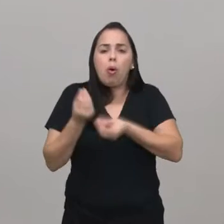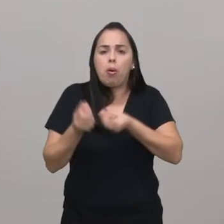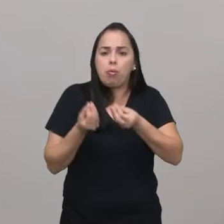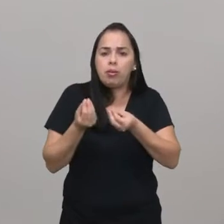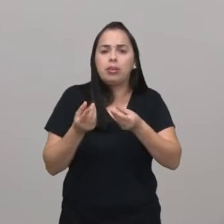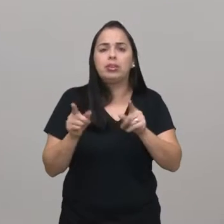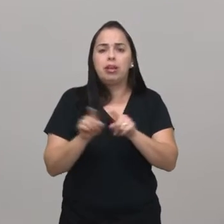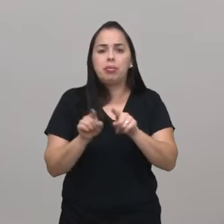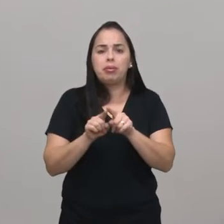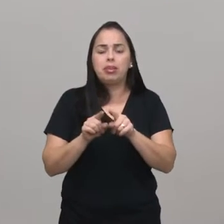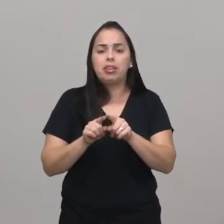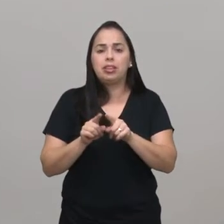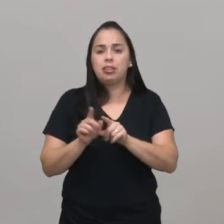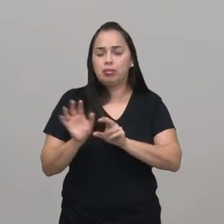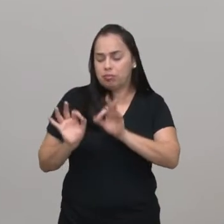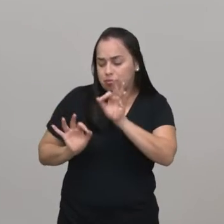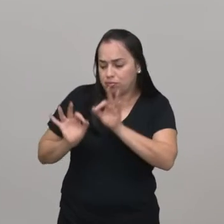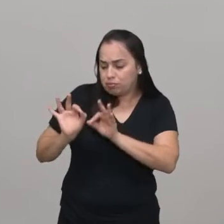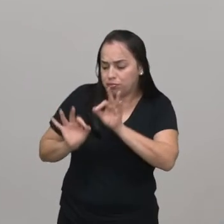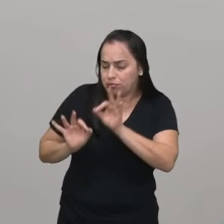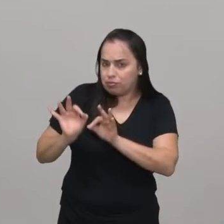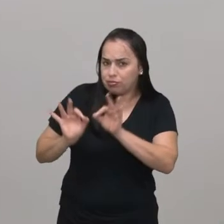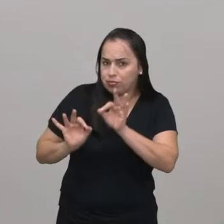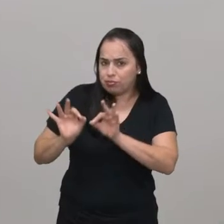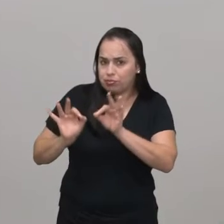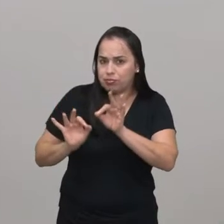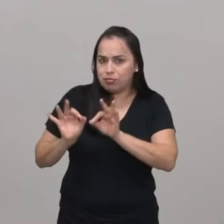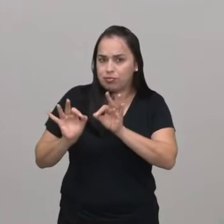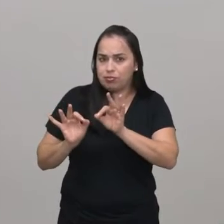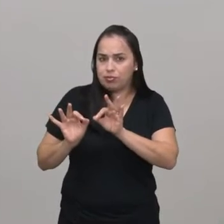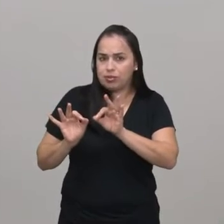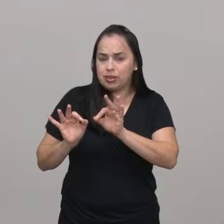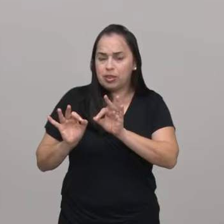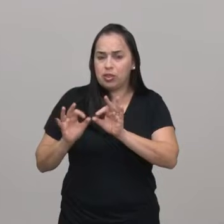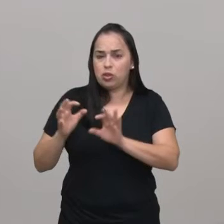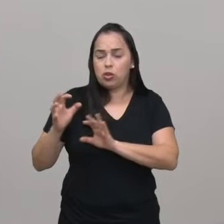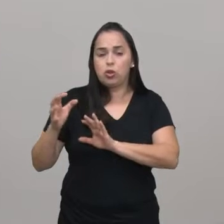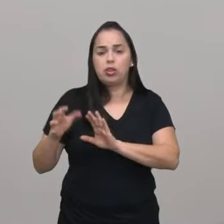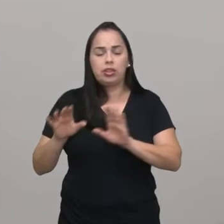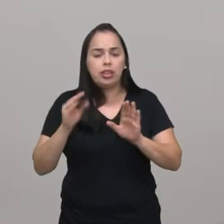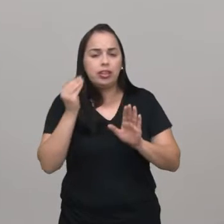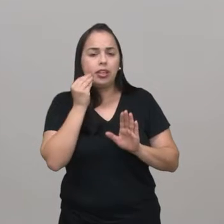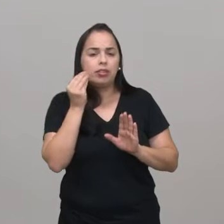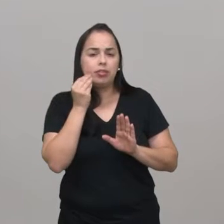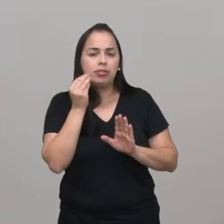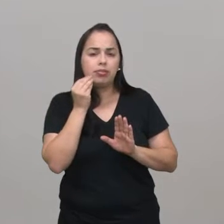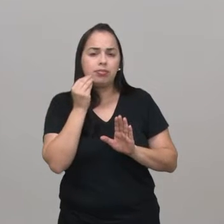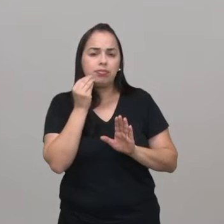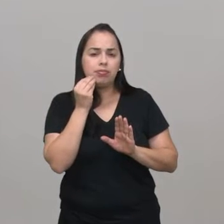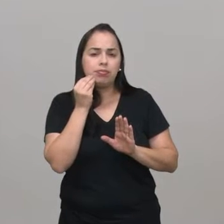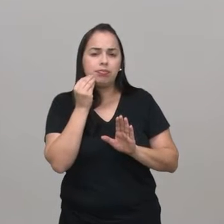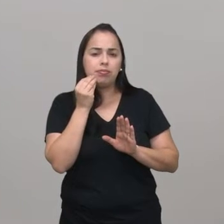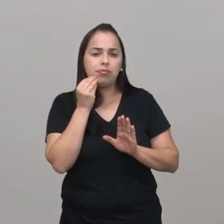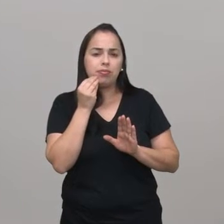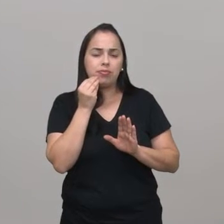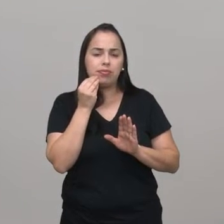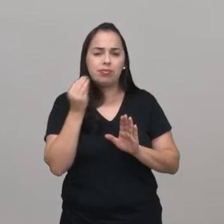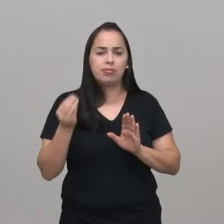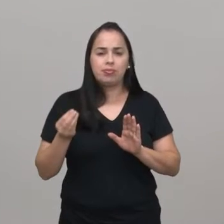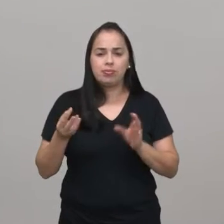expectativa para a gente poder fazer todo esse essa essa fórmula aí e tentar é